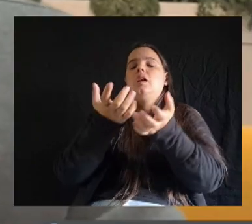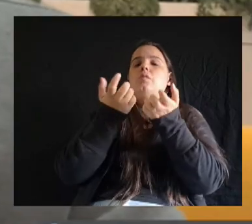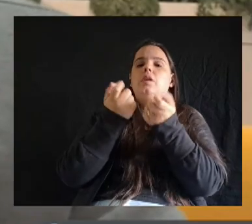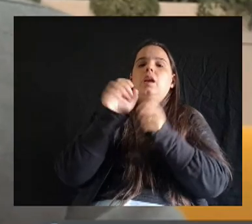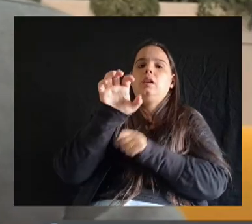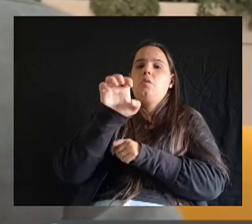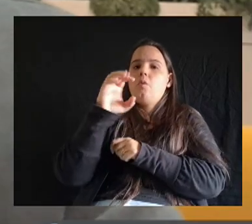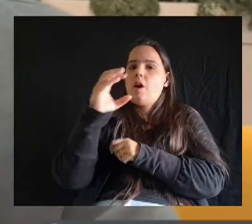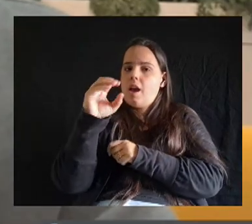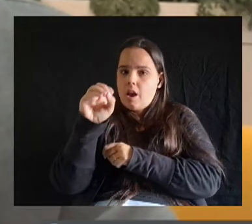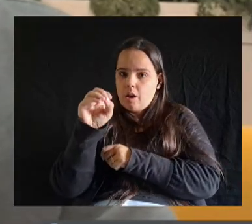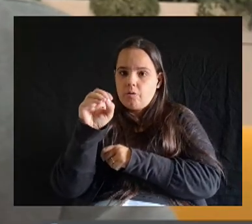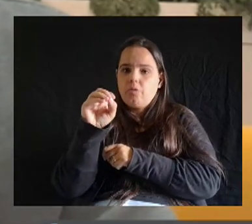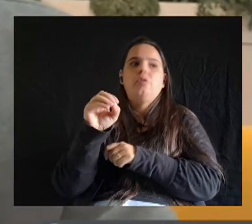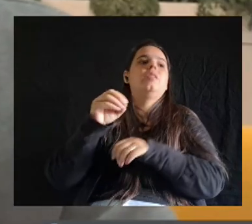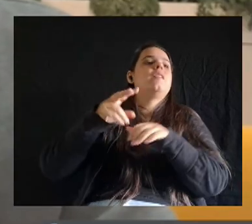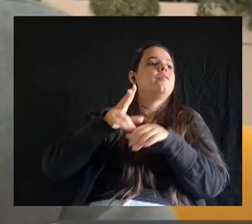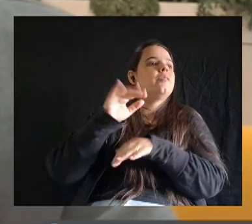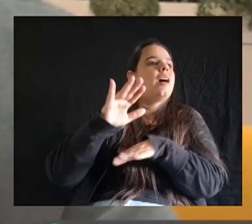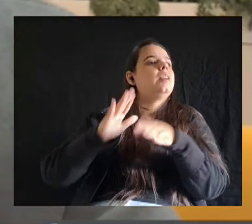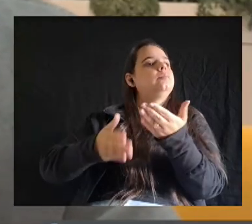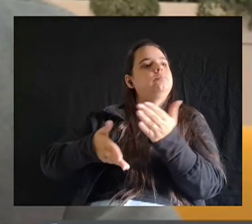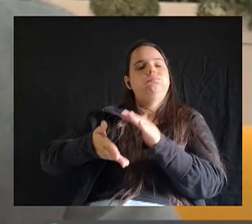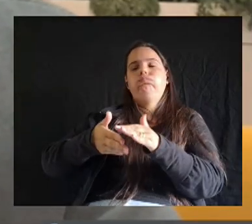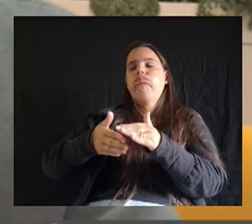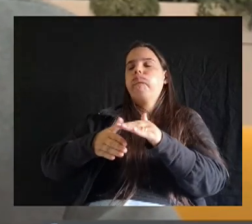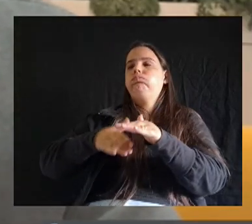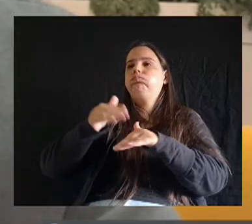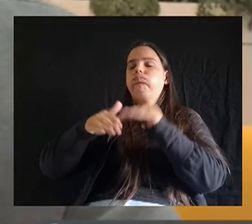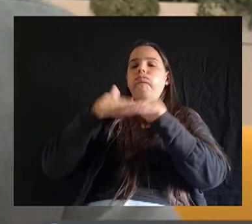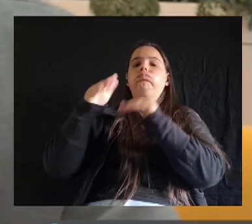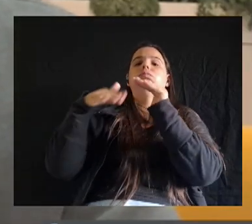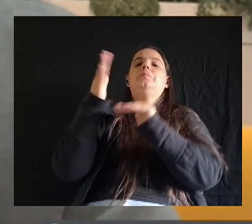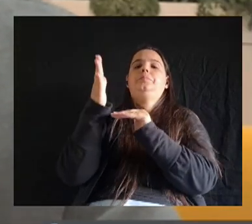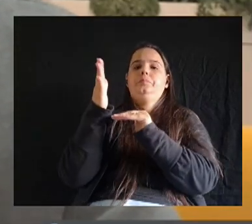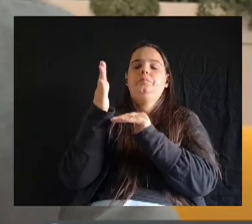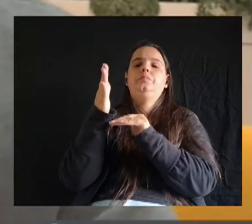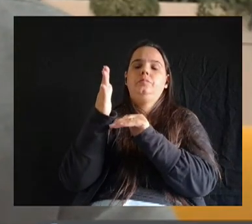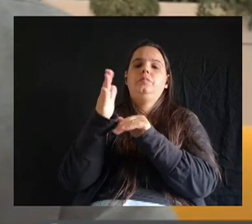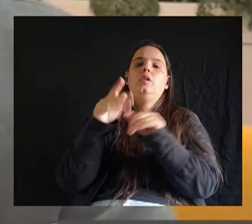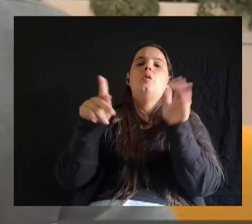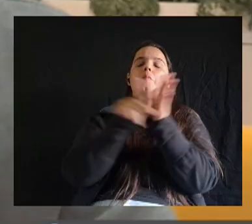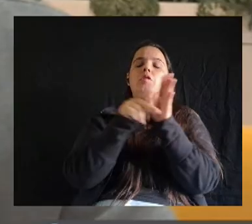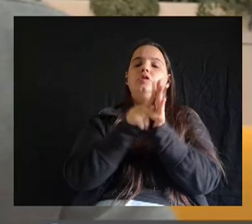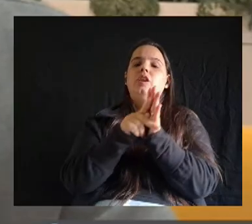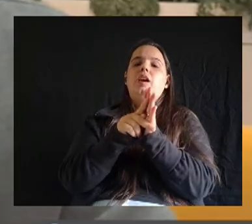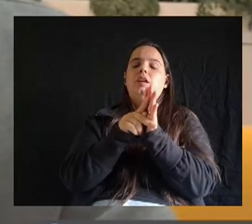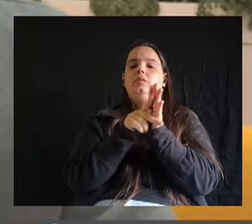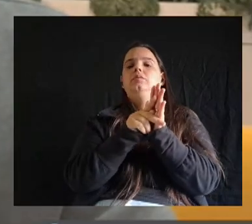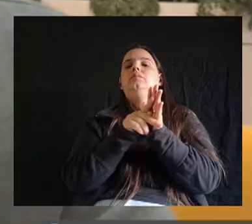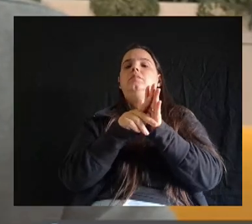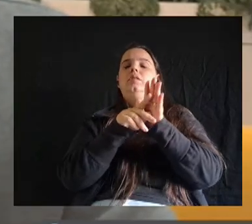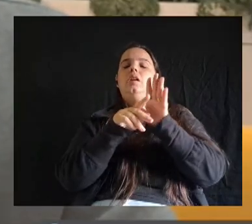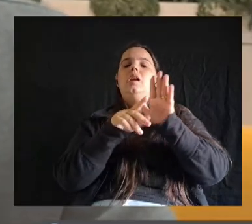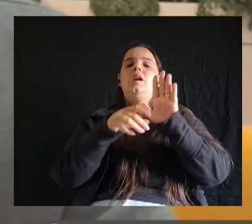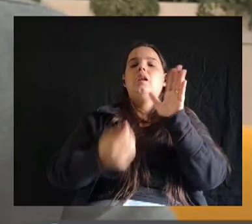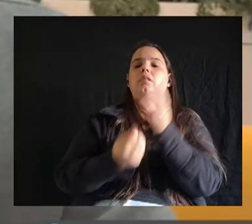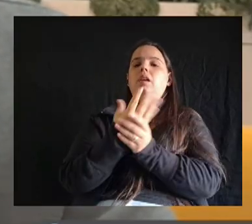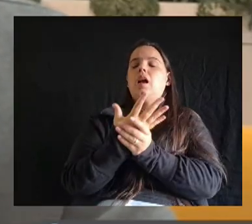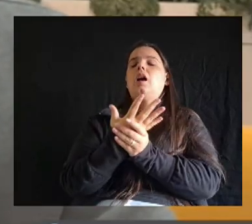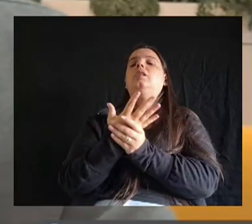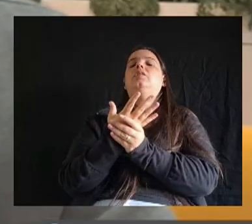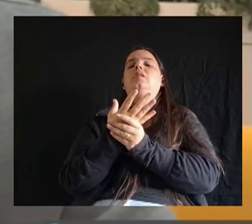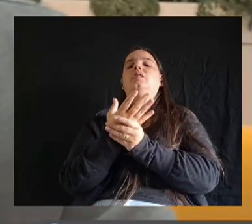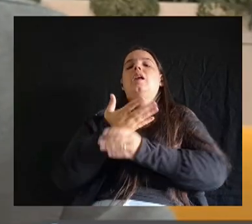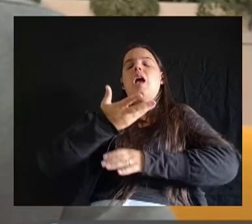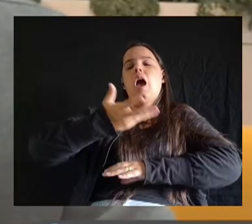cresça, continue crescendo após o projeto. Então, o projeto foi estruturado com uma jornada de aceleração de startups